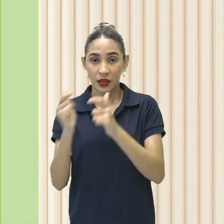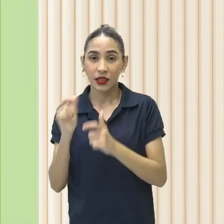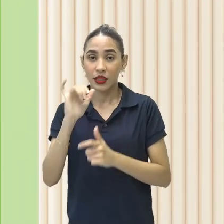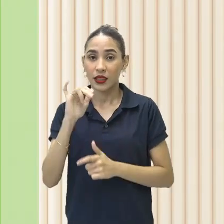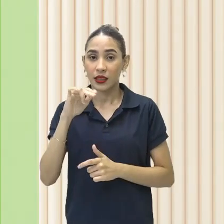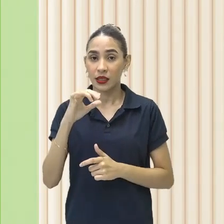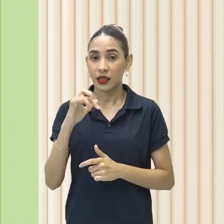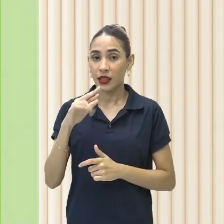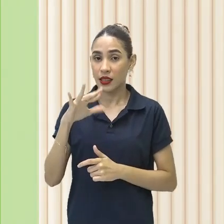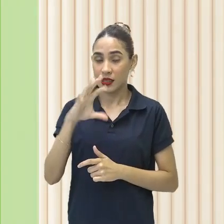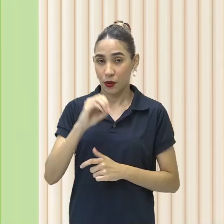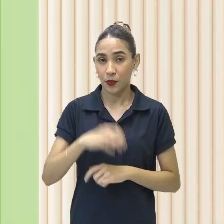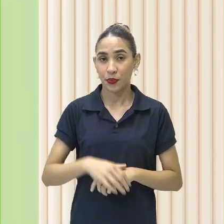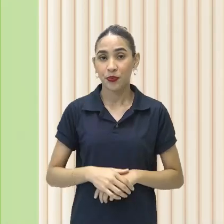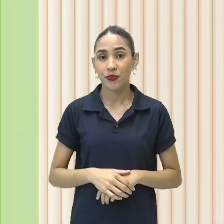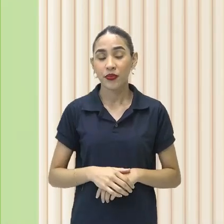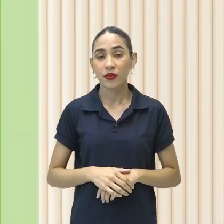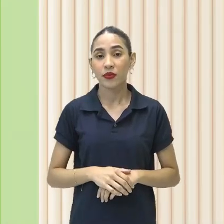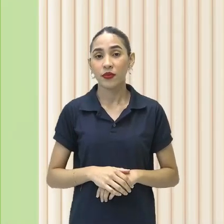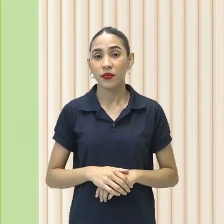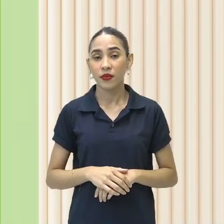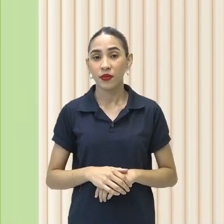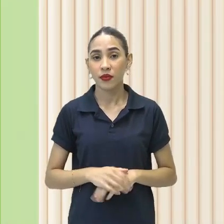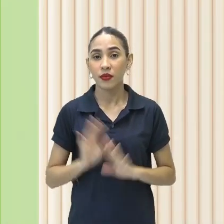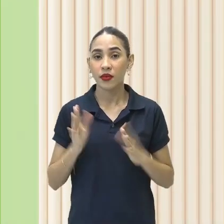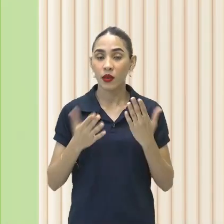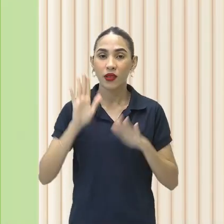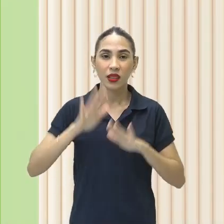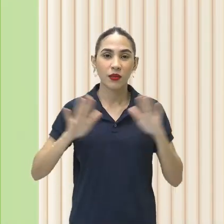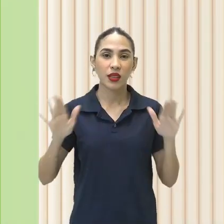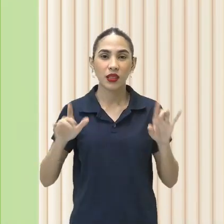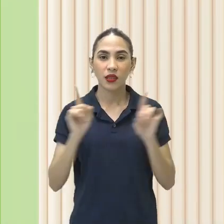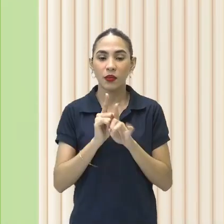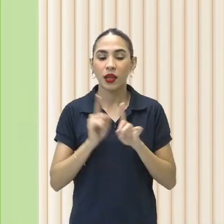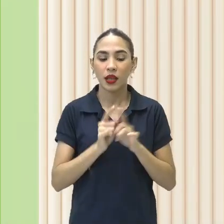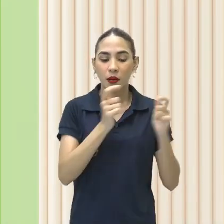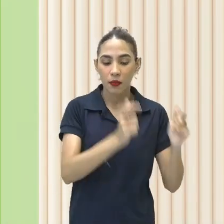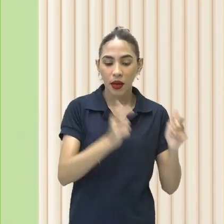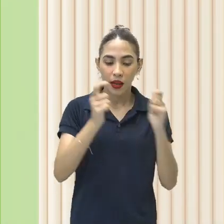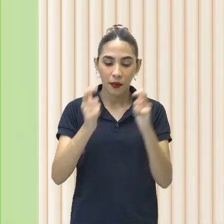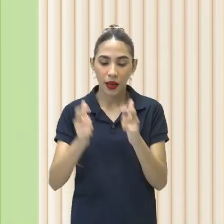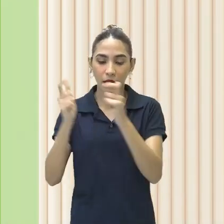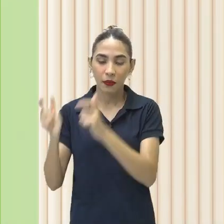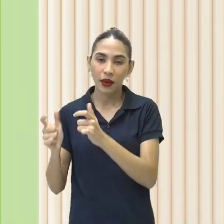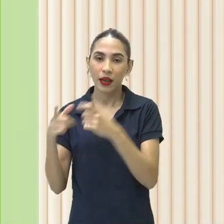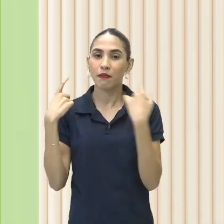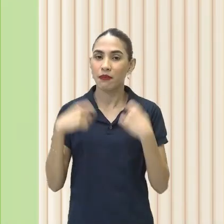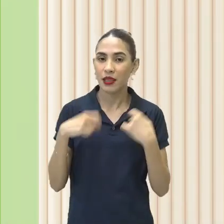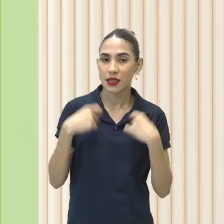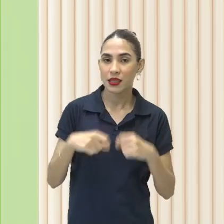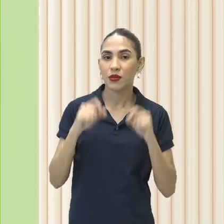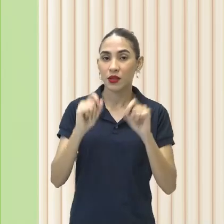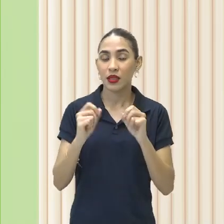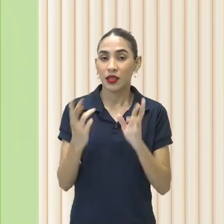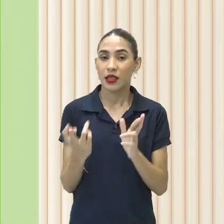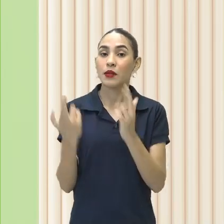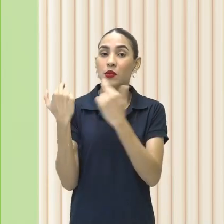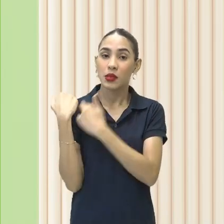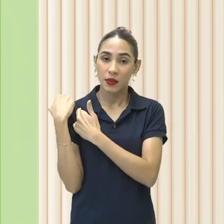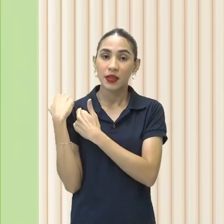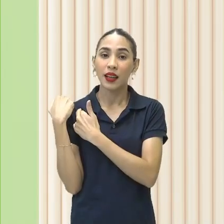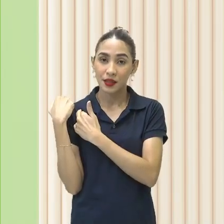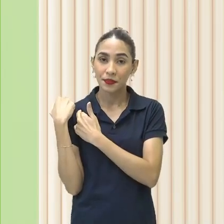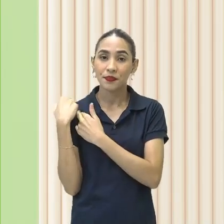a incineração. Independente para onde ele for, nós temos que ter